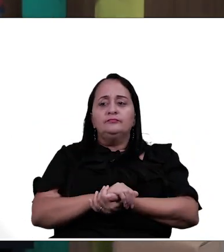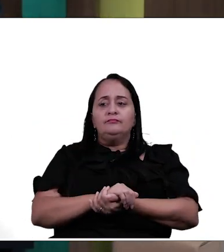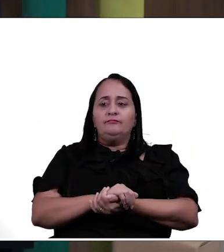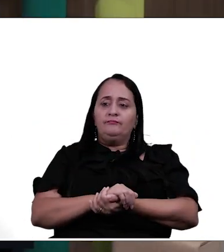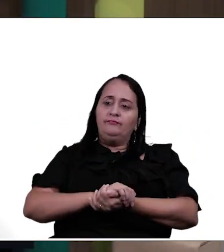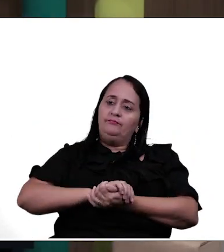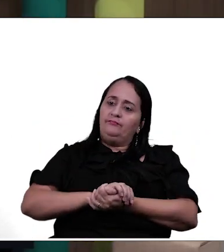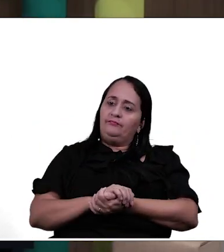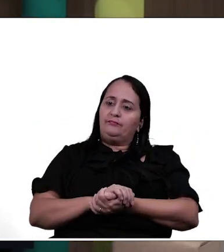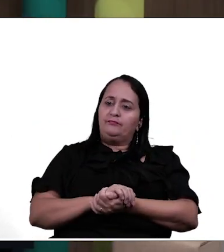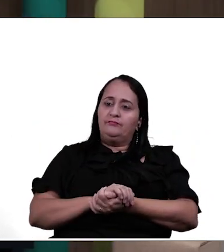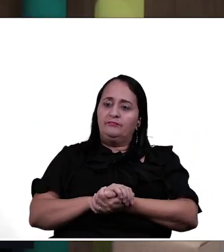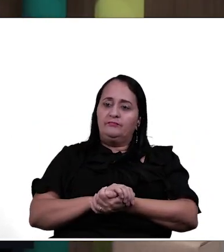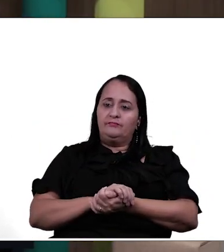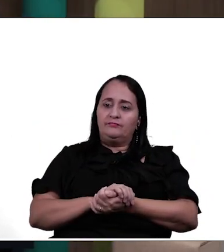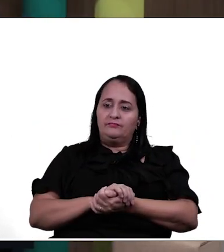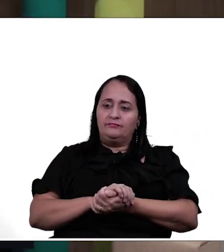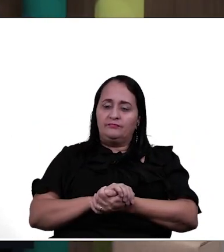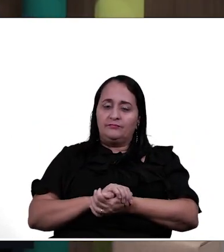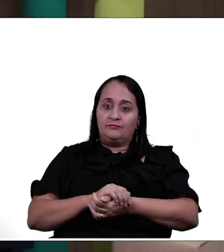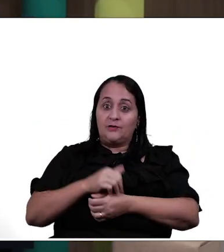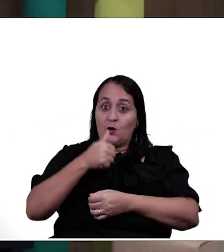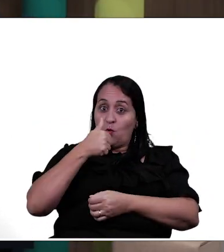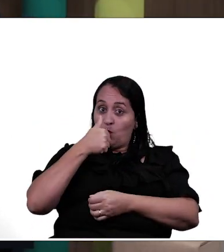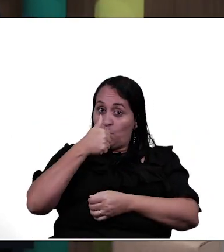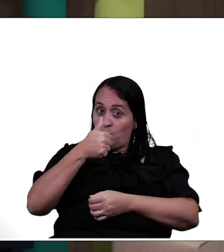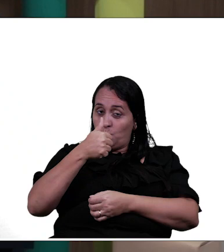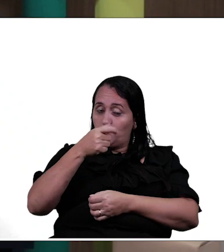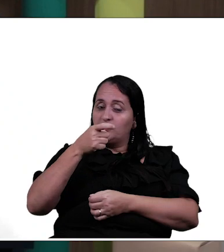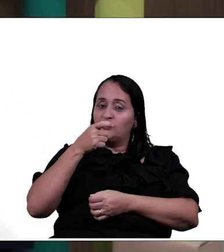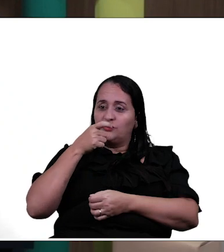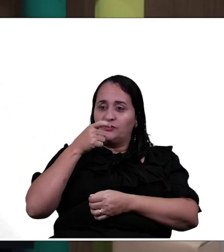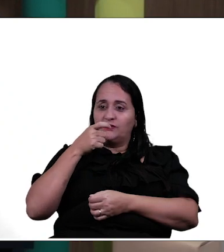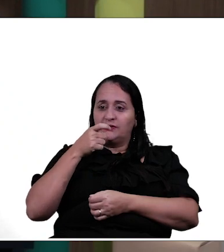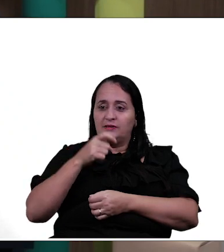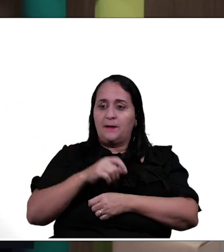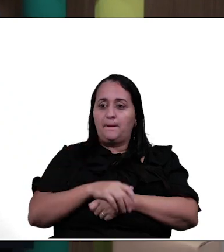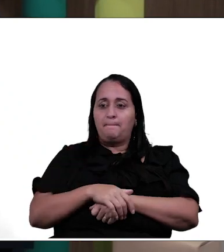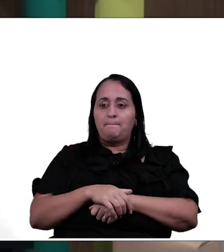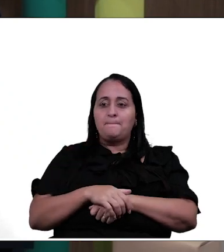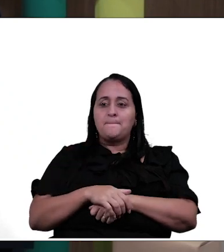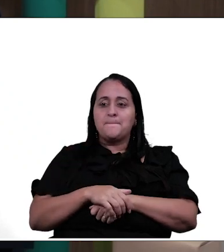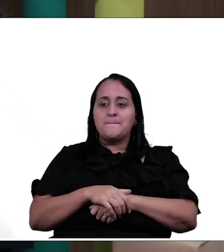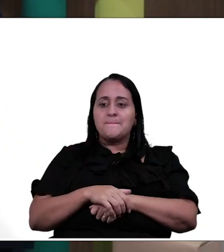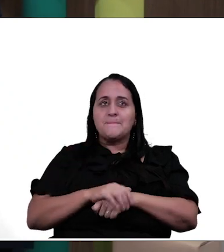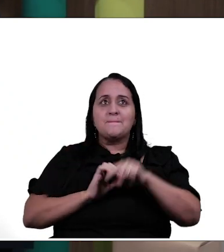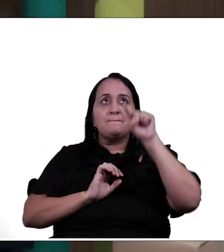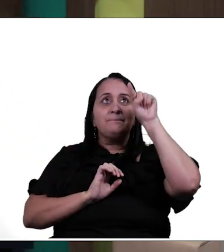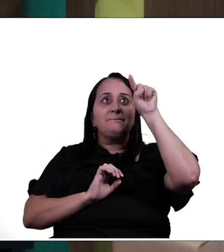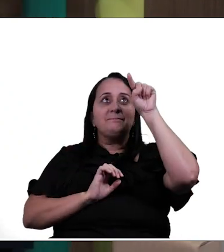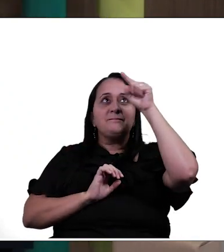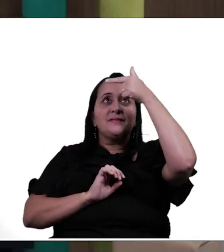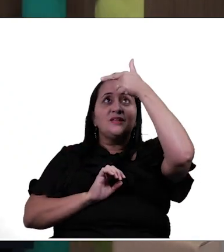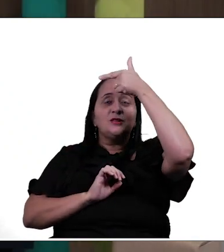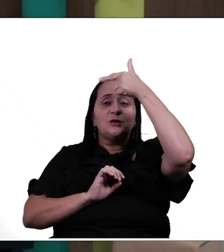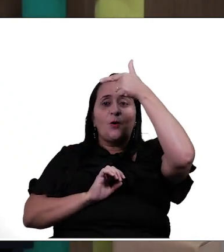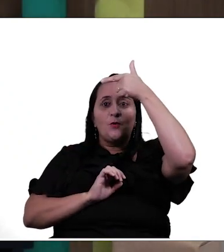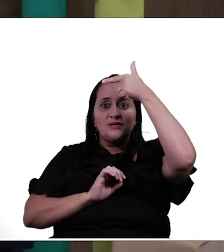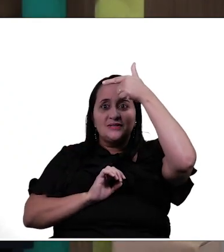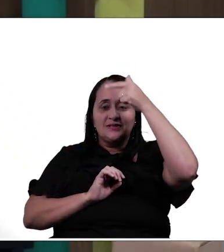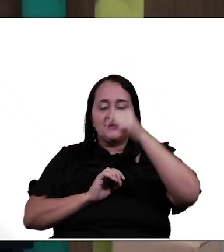pode ser escrito na forma de uma fração. Eu posso escrever como sendo 6 sobre